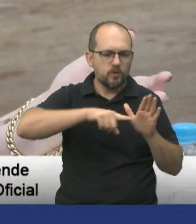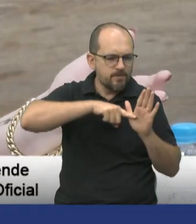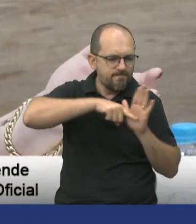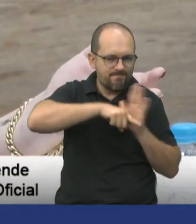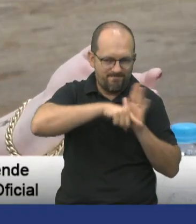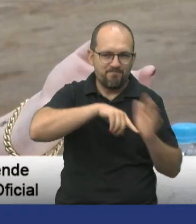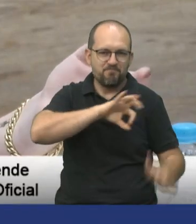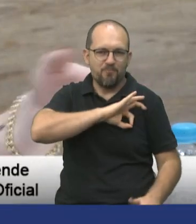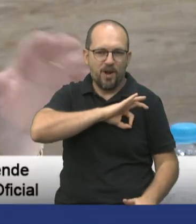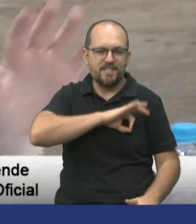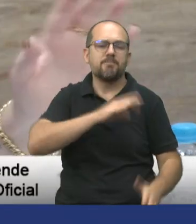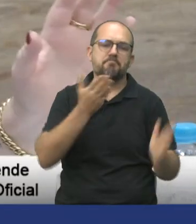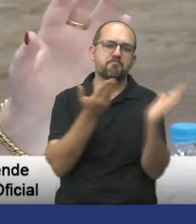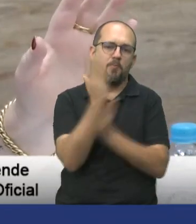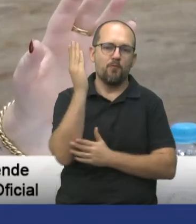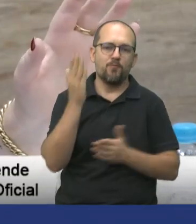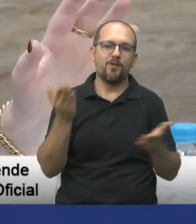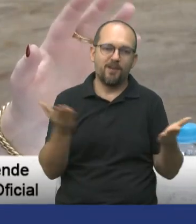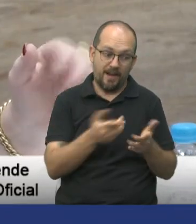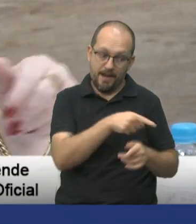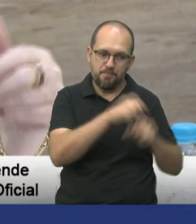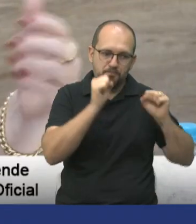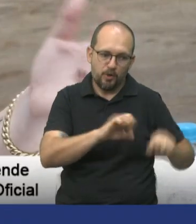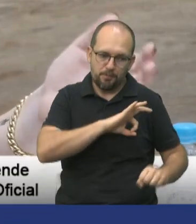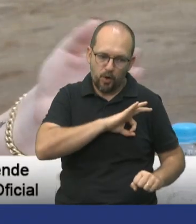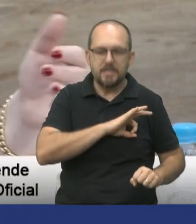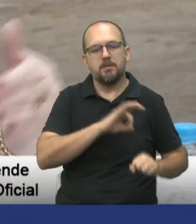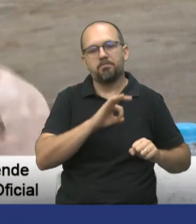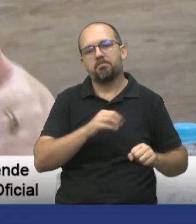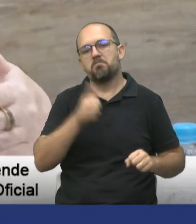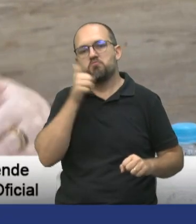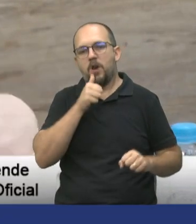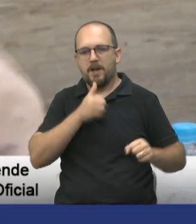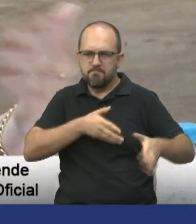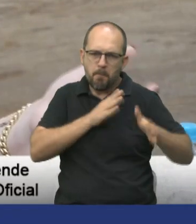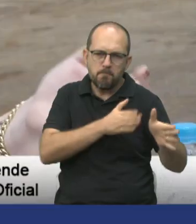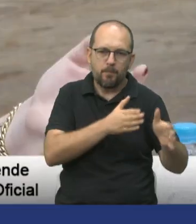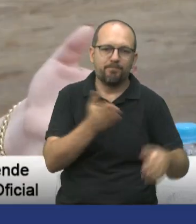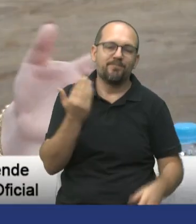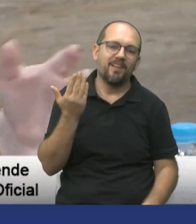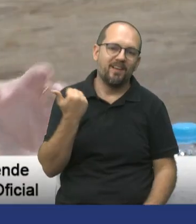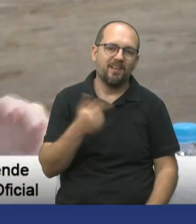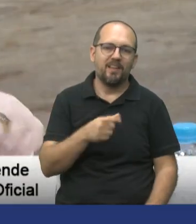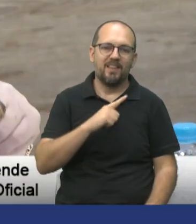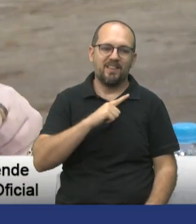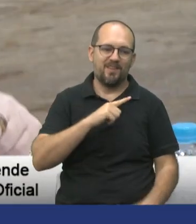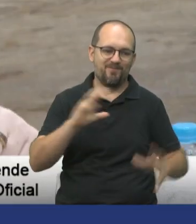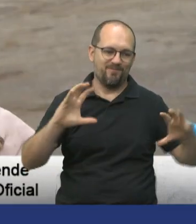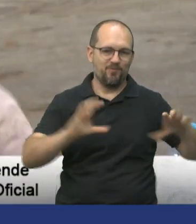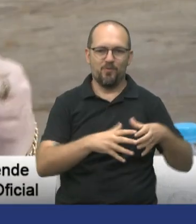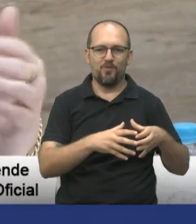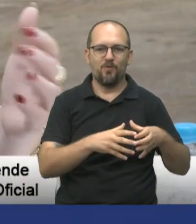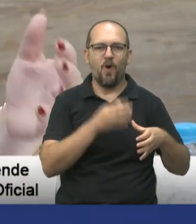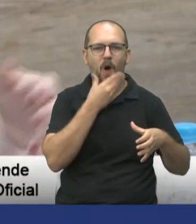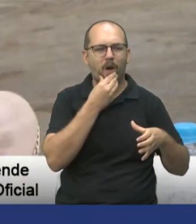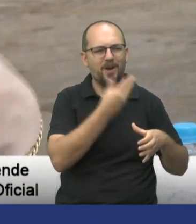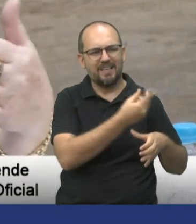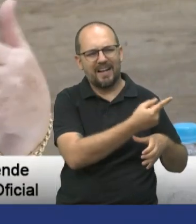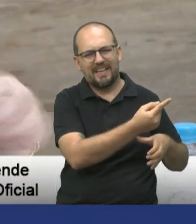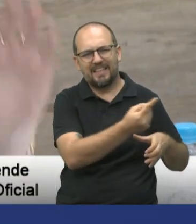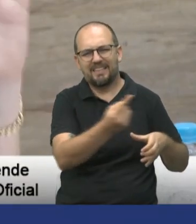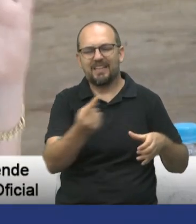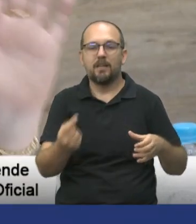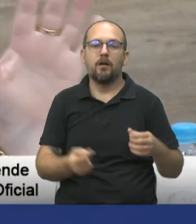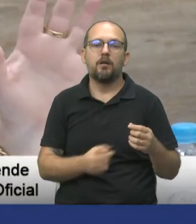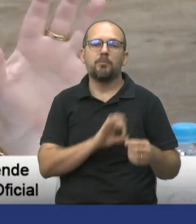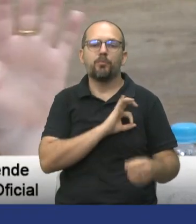e me tornei investigadora, porque ali podia, né? Na academia, só eu de mulher, mas